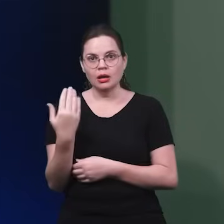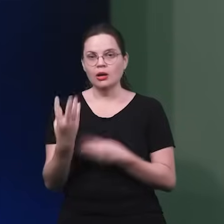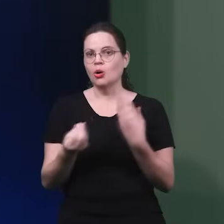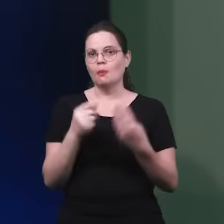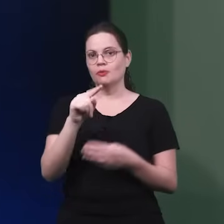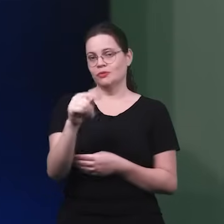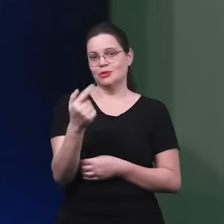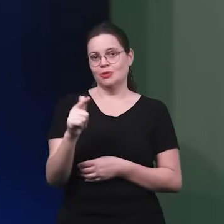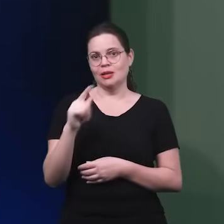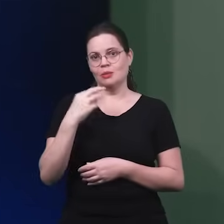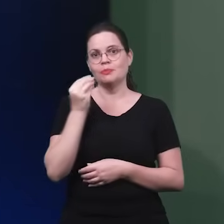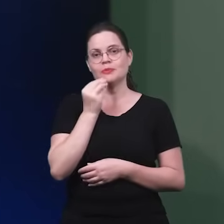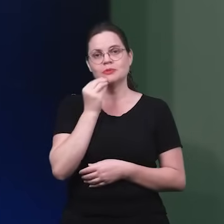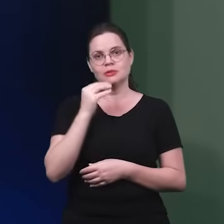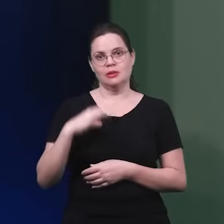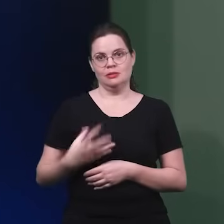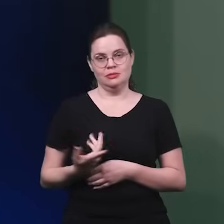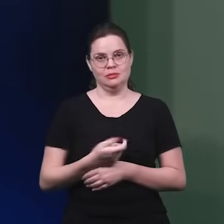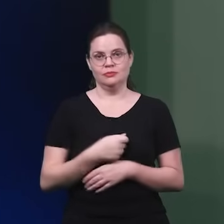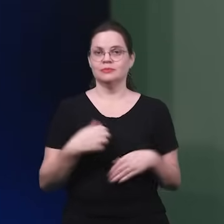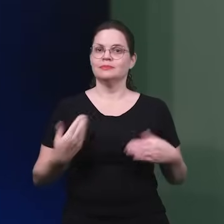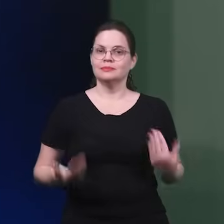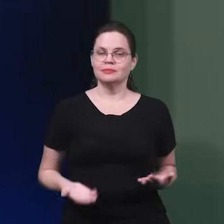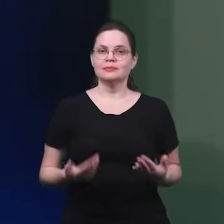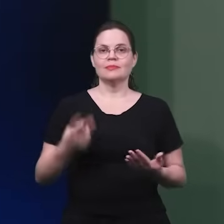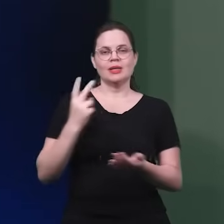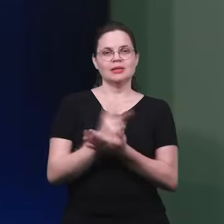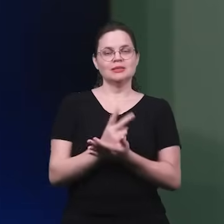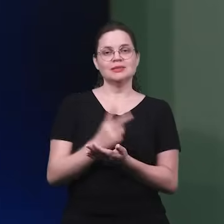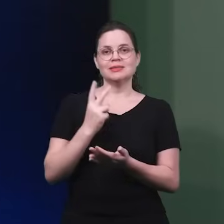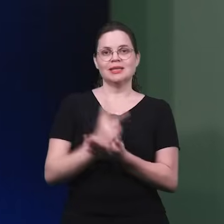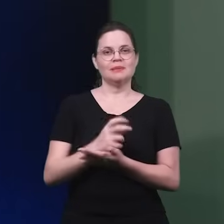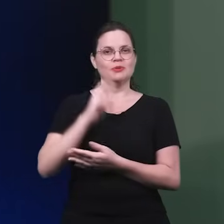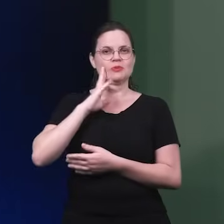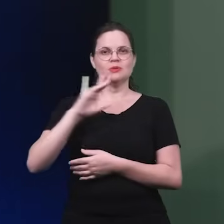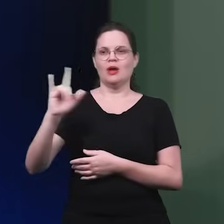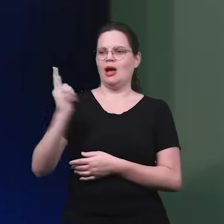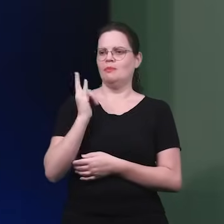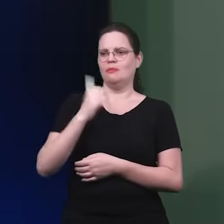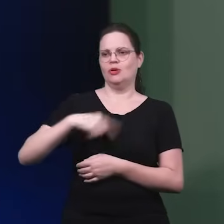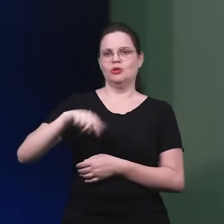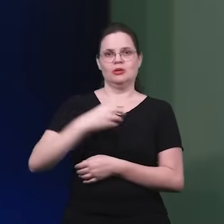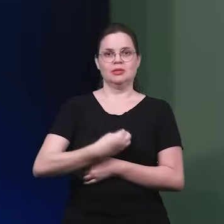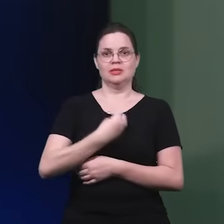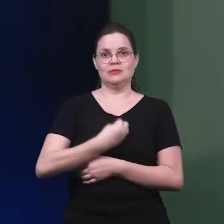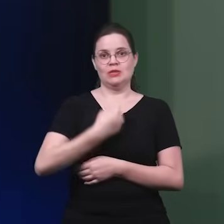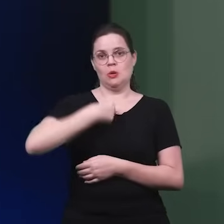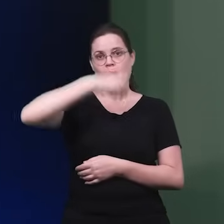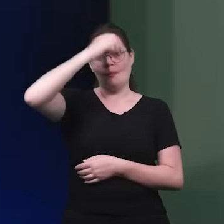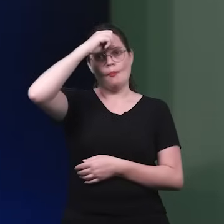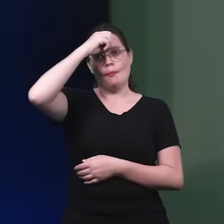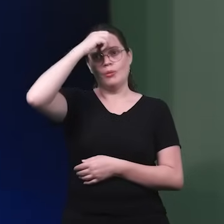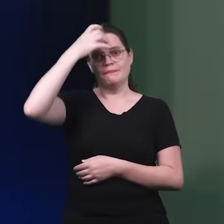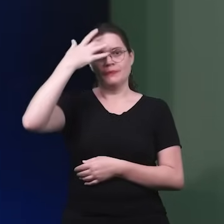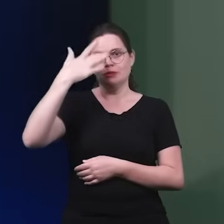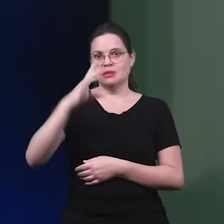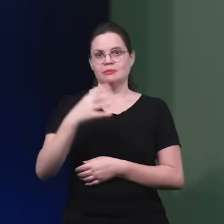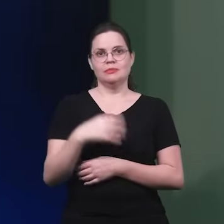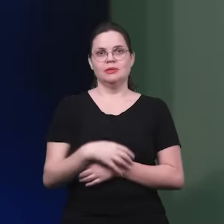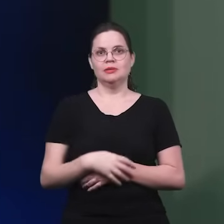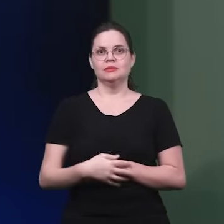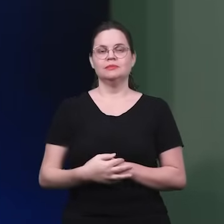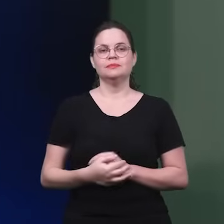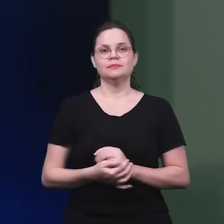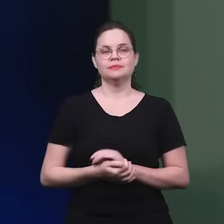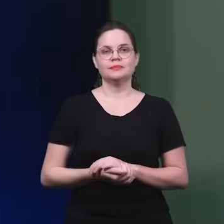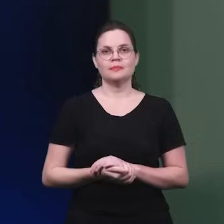salvação. Então Ele nos amou mesmo quando nós ainda não amávamos. E encerrando assim um